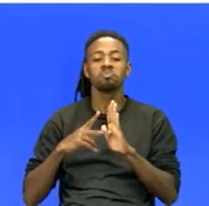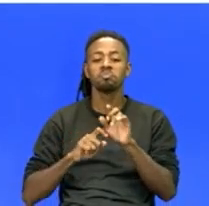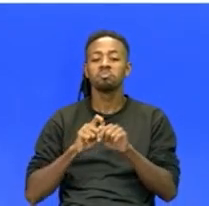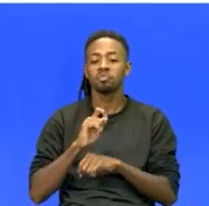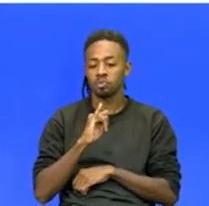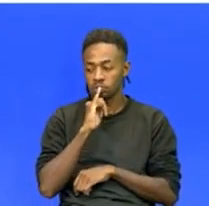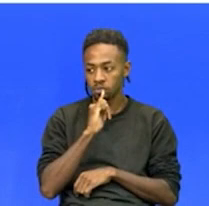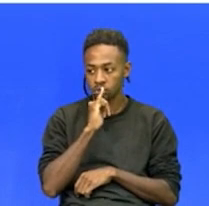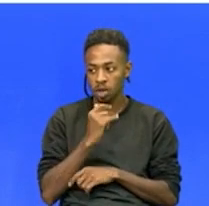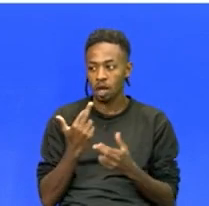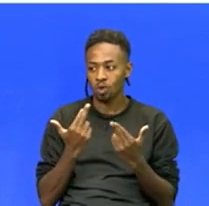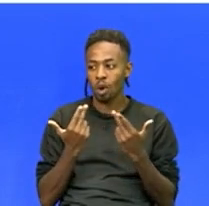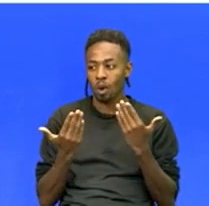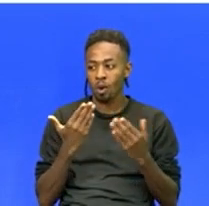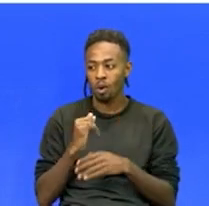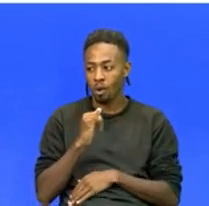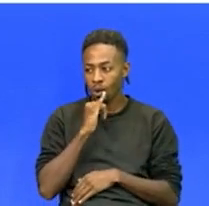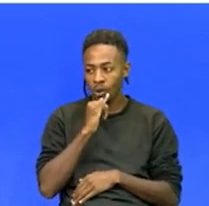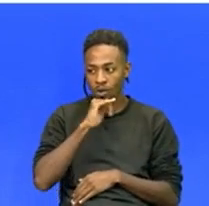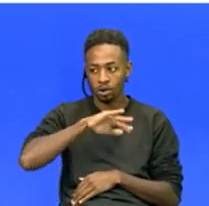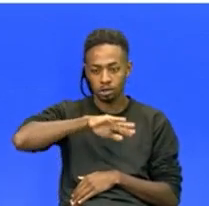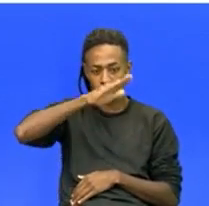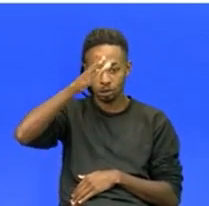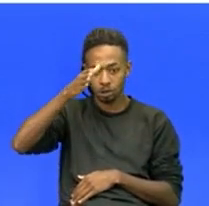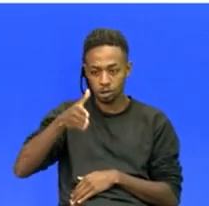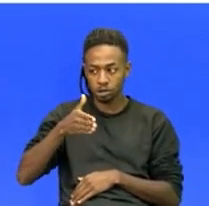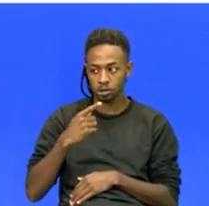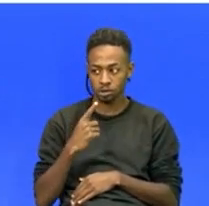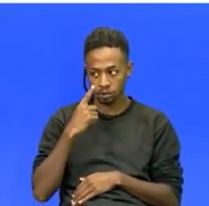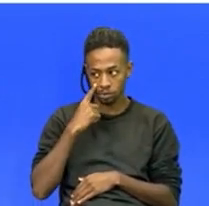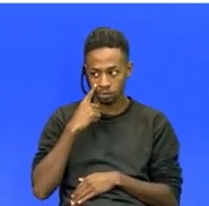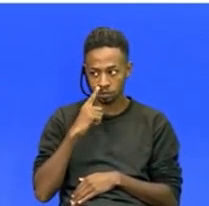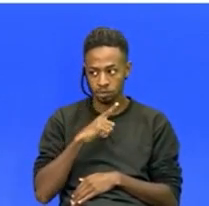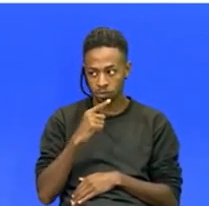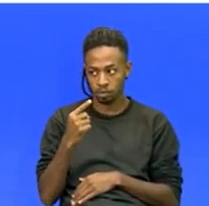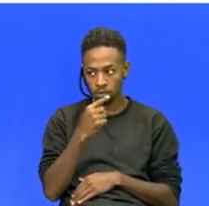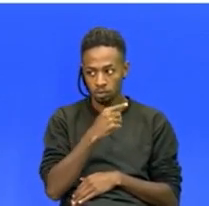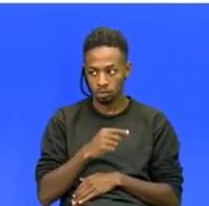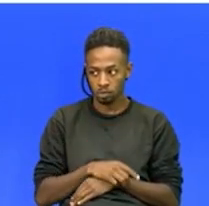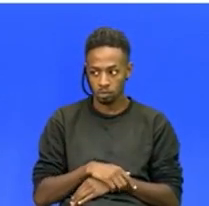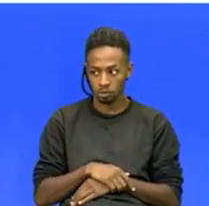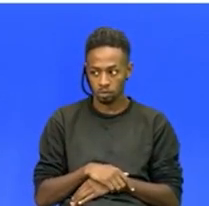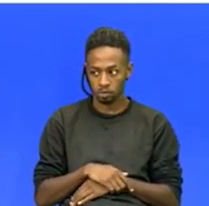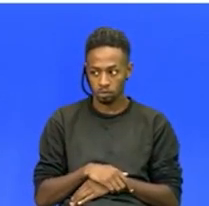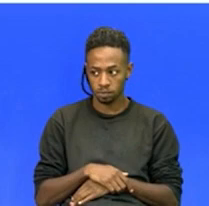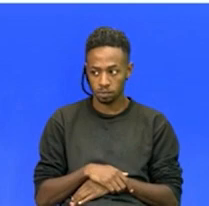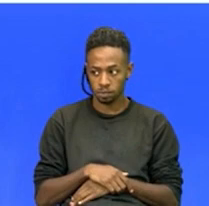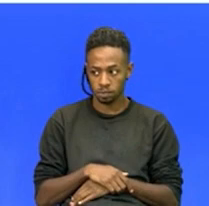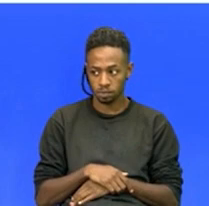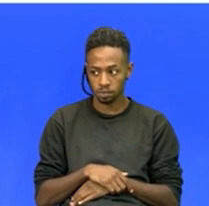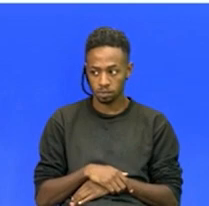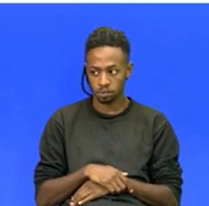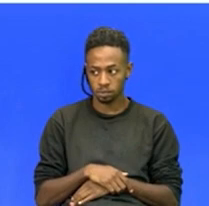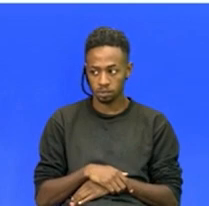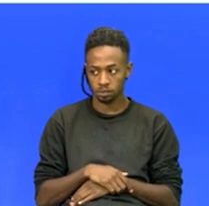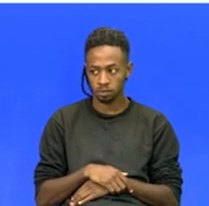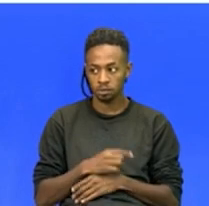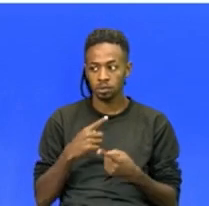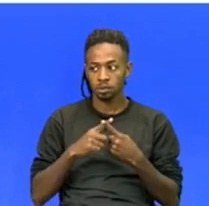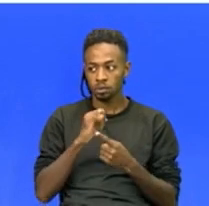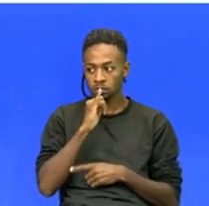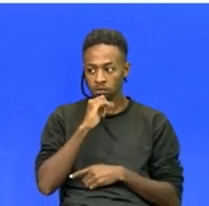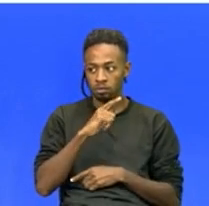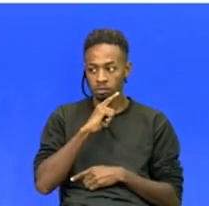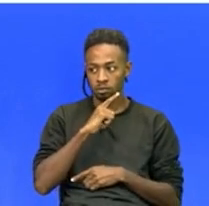mesmo à sela do cavalo, onde acontece esta região aqui. Vou falar um pouco mais do ponto de sela, que ela fica